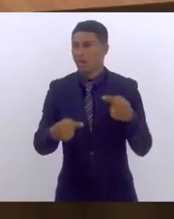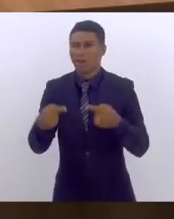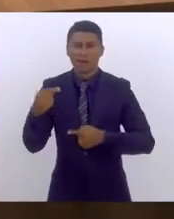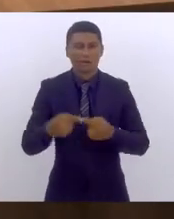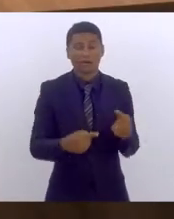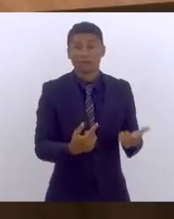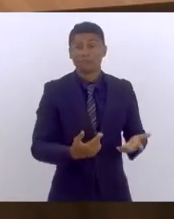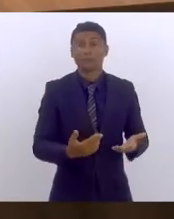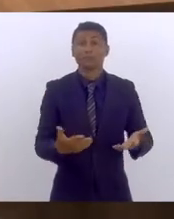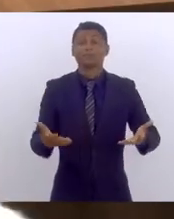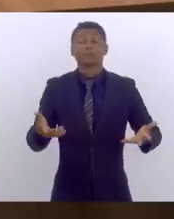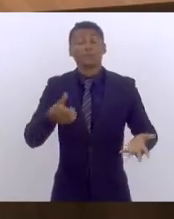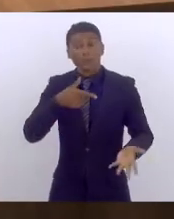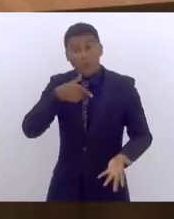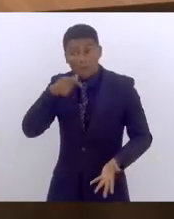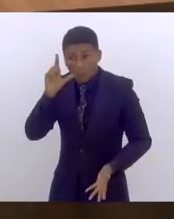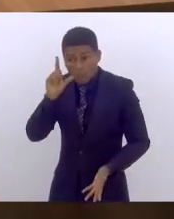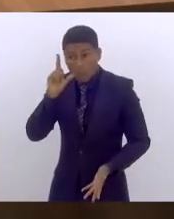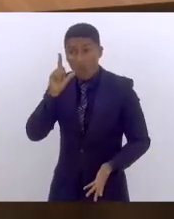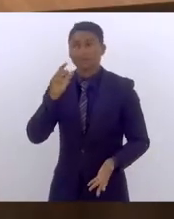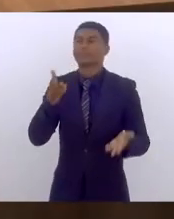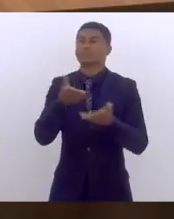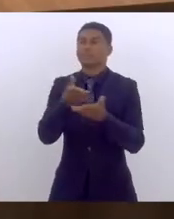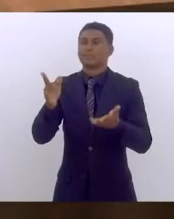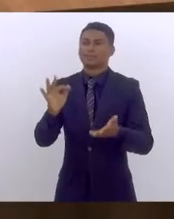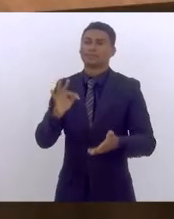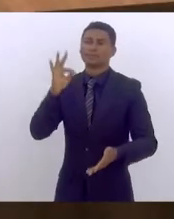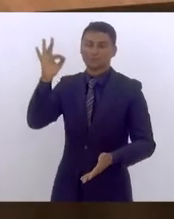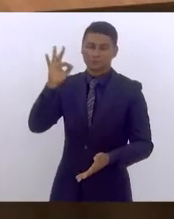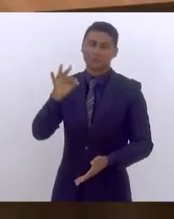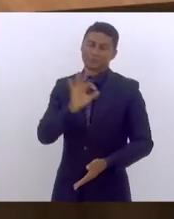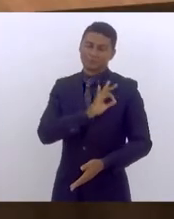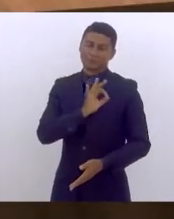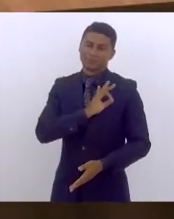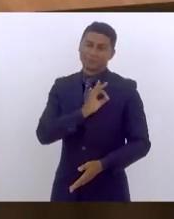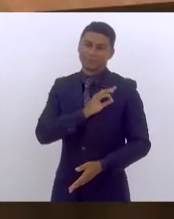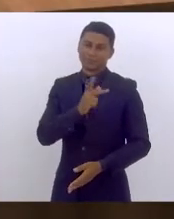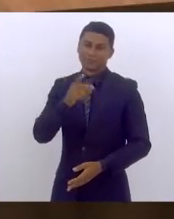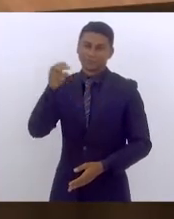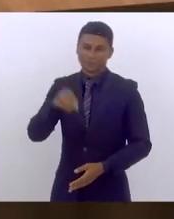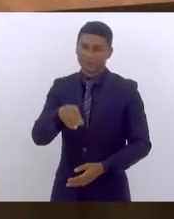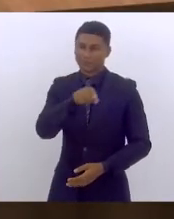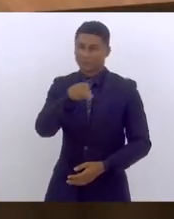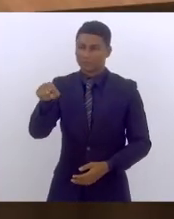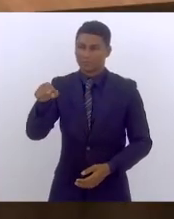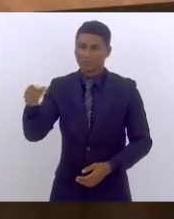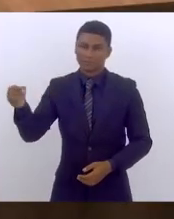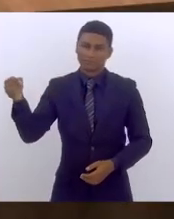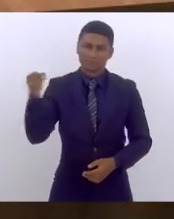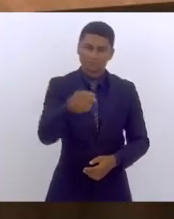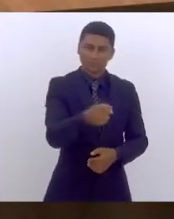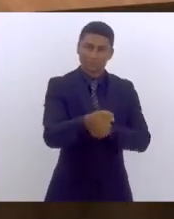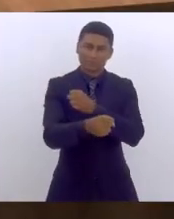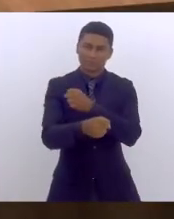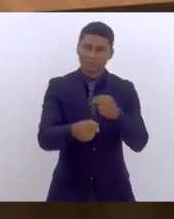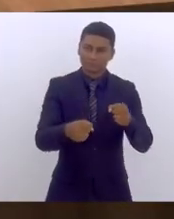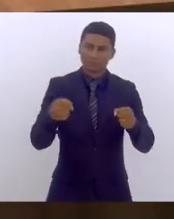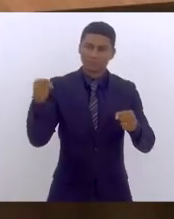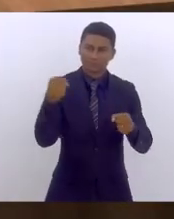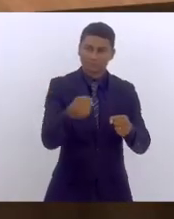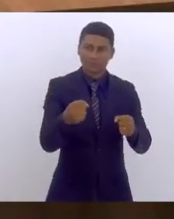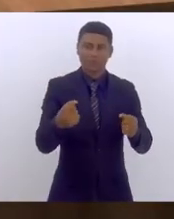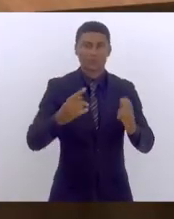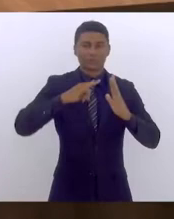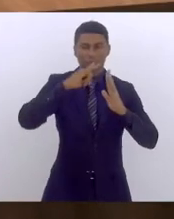nós, finalmente, ontem, tivemos os futuros policiais militares que foram à polícia Militar dar entrada na